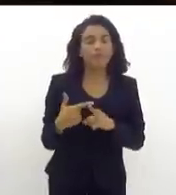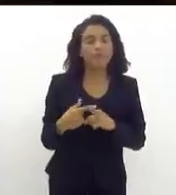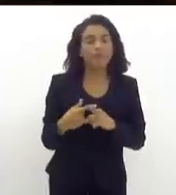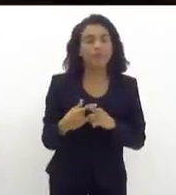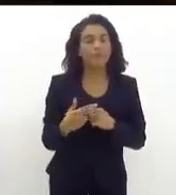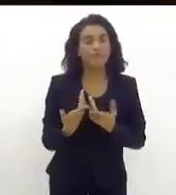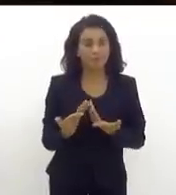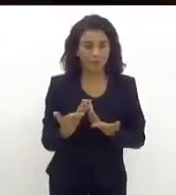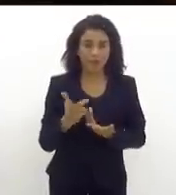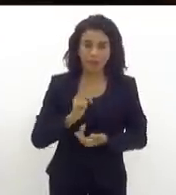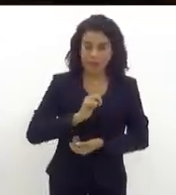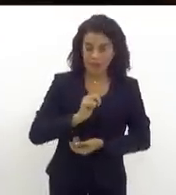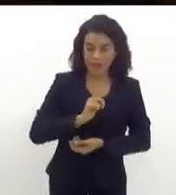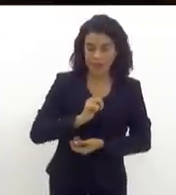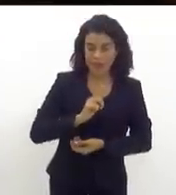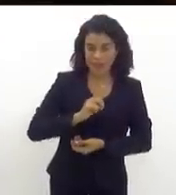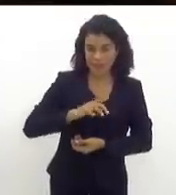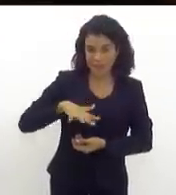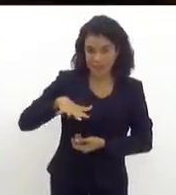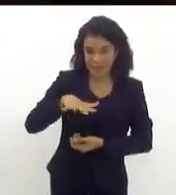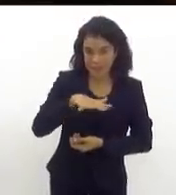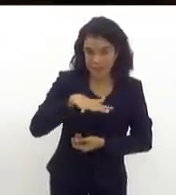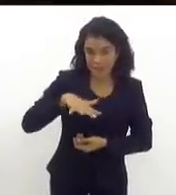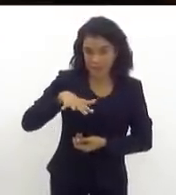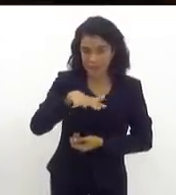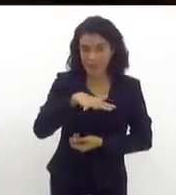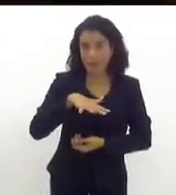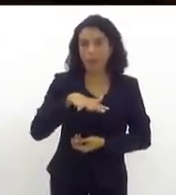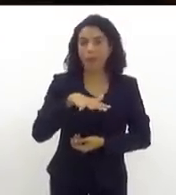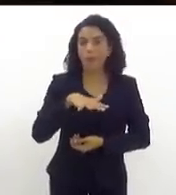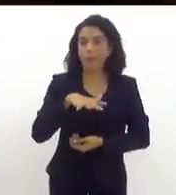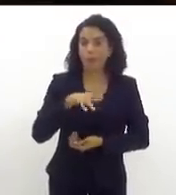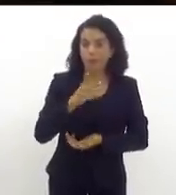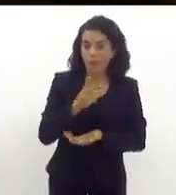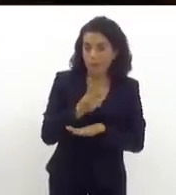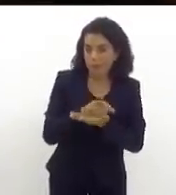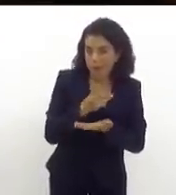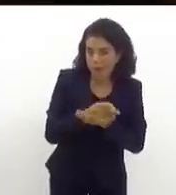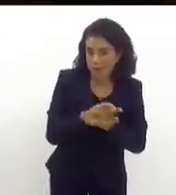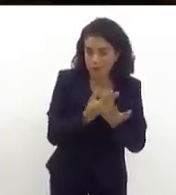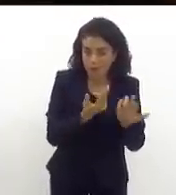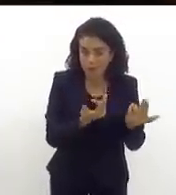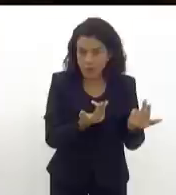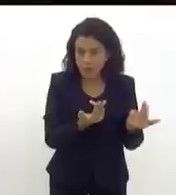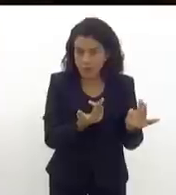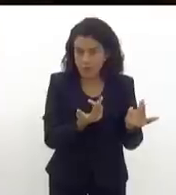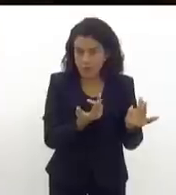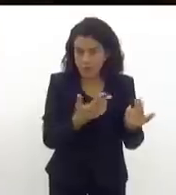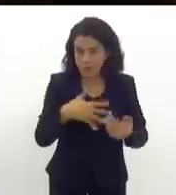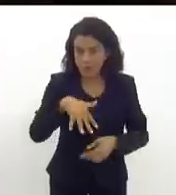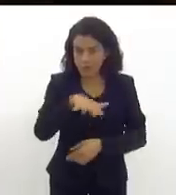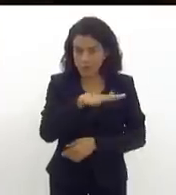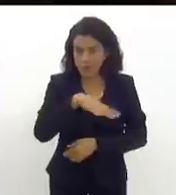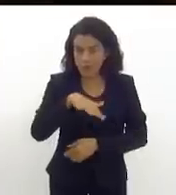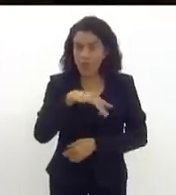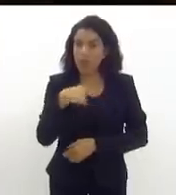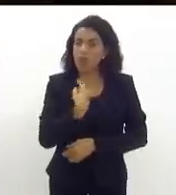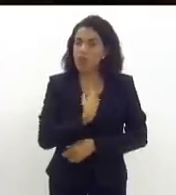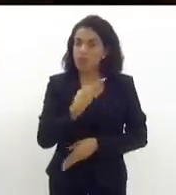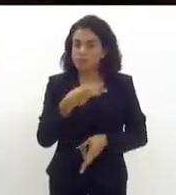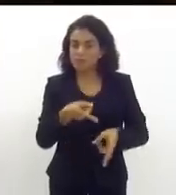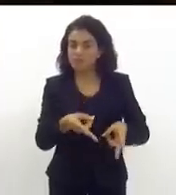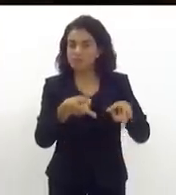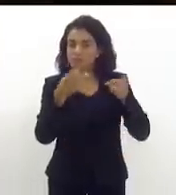quando ocorre um tipo de acontecimento como esse nós observamos